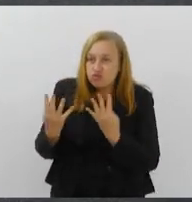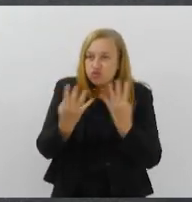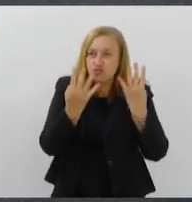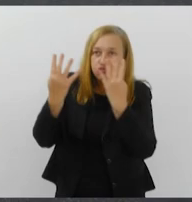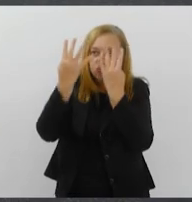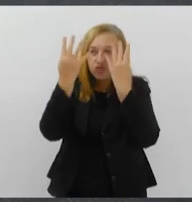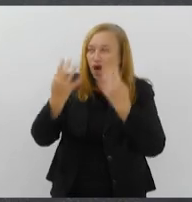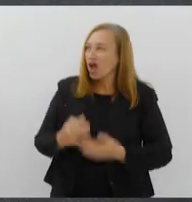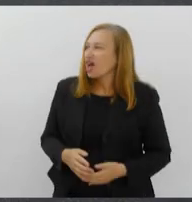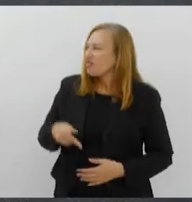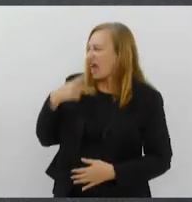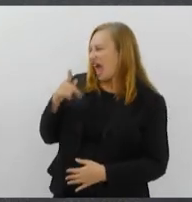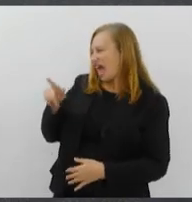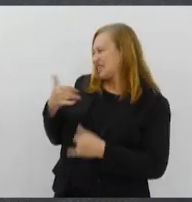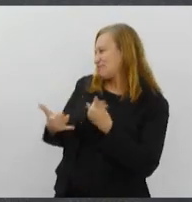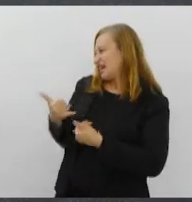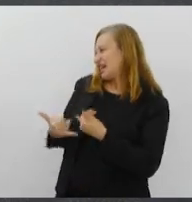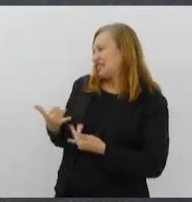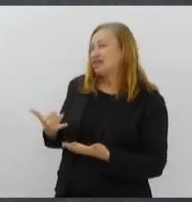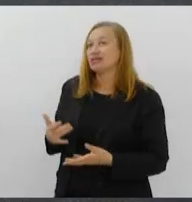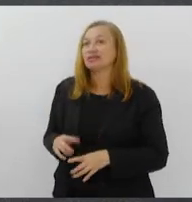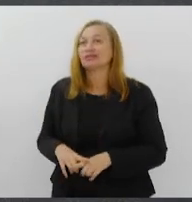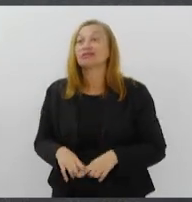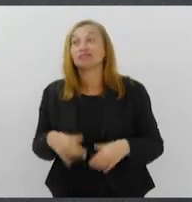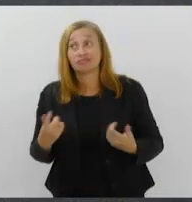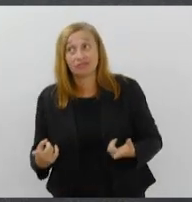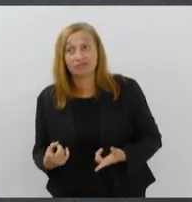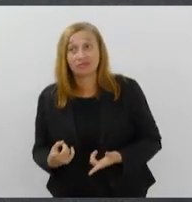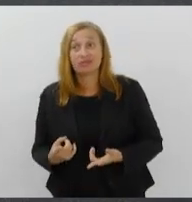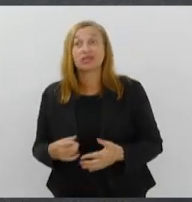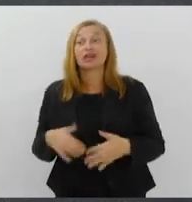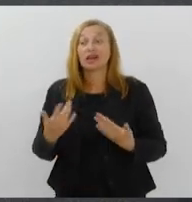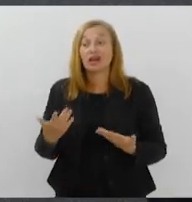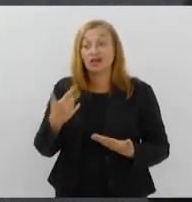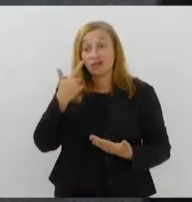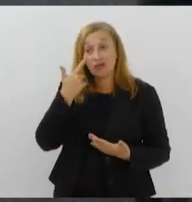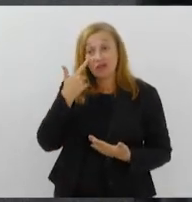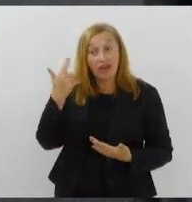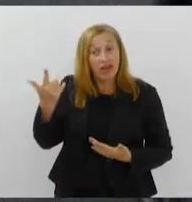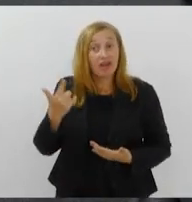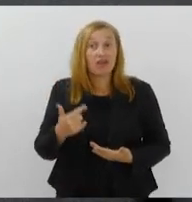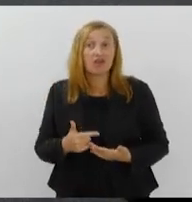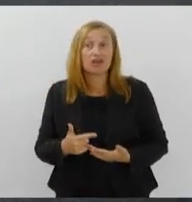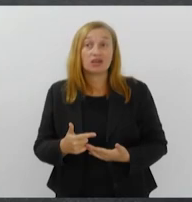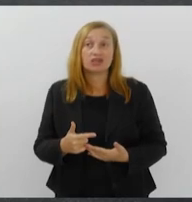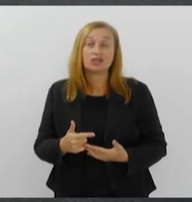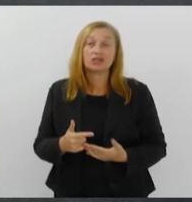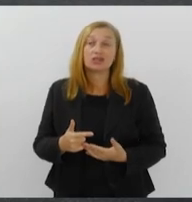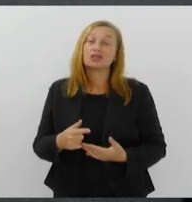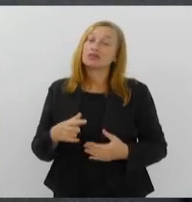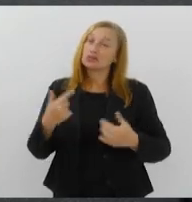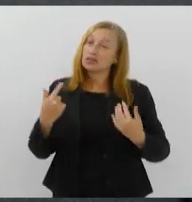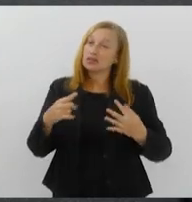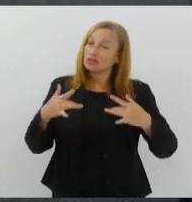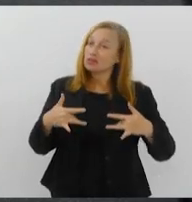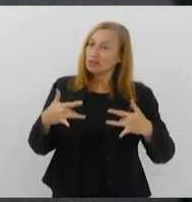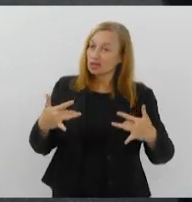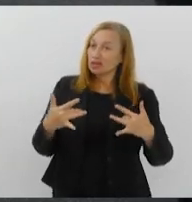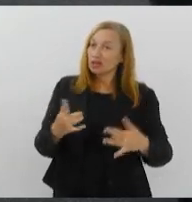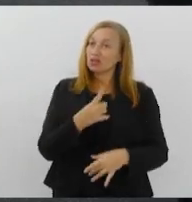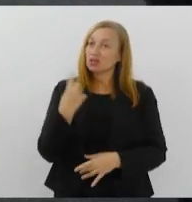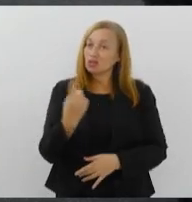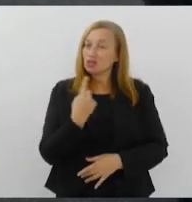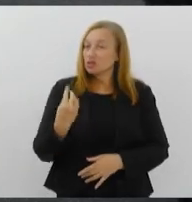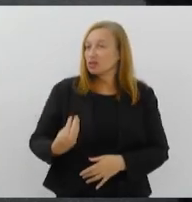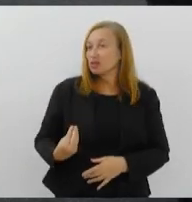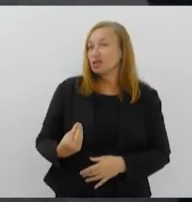não, isso é brincadeira. Então, está aí o caso do Rio Grande do Sul, temos que ser solidários aos nossos irmãos do